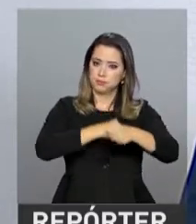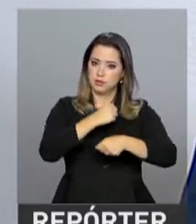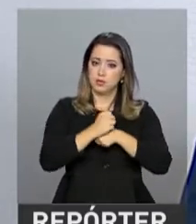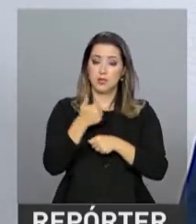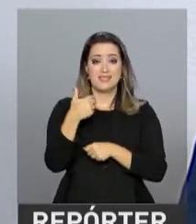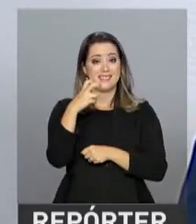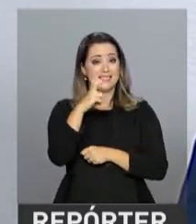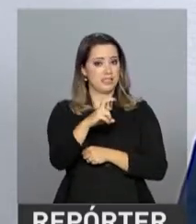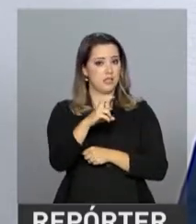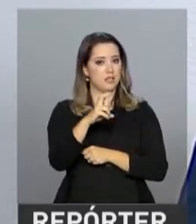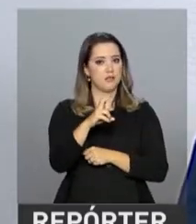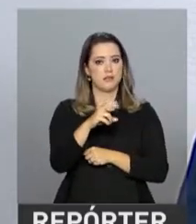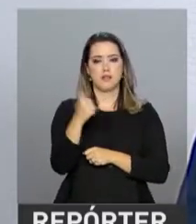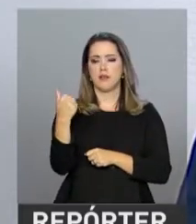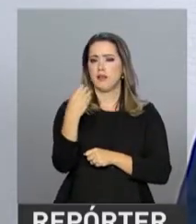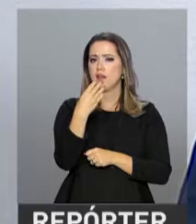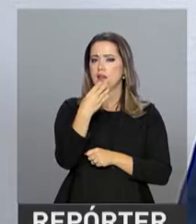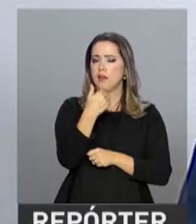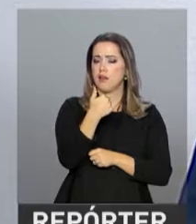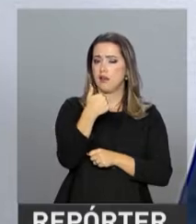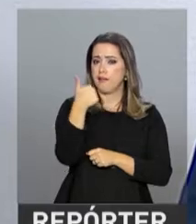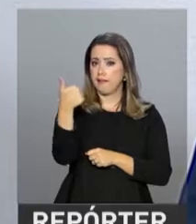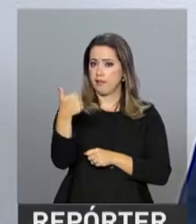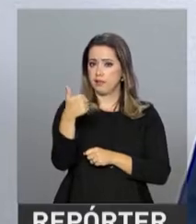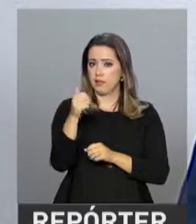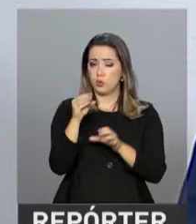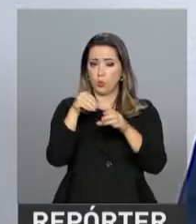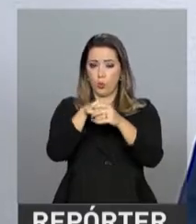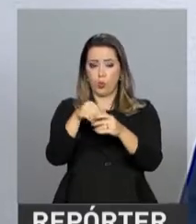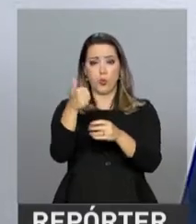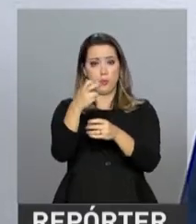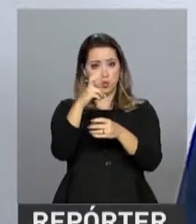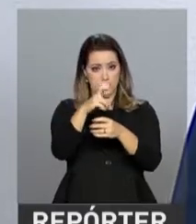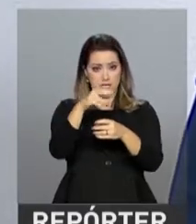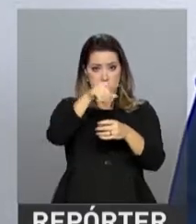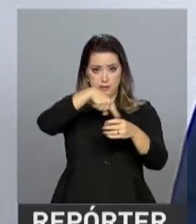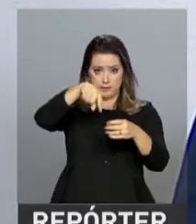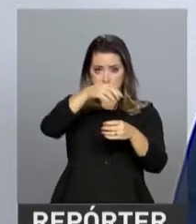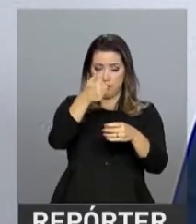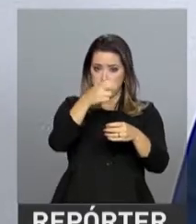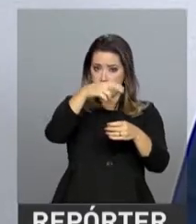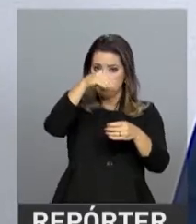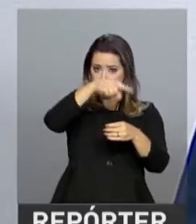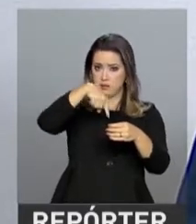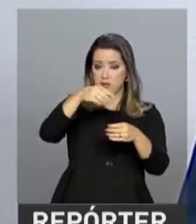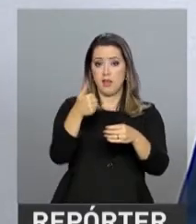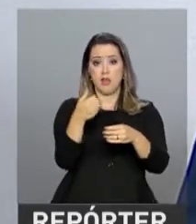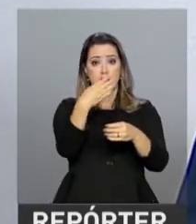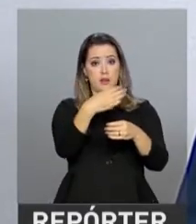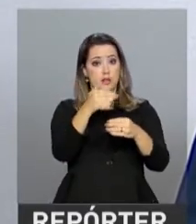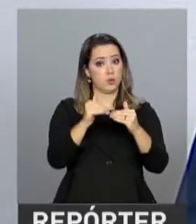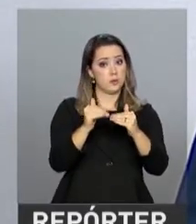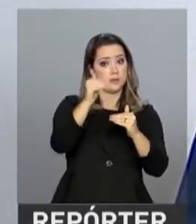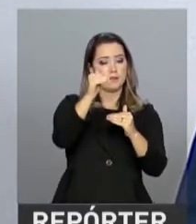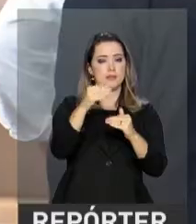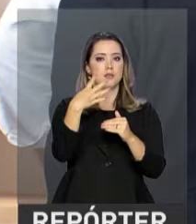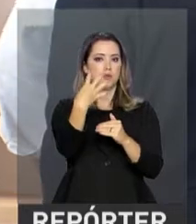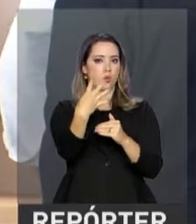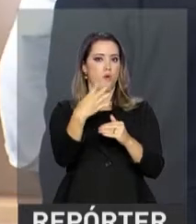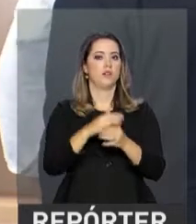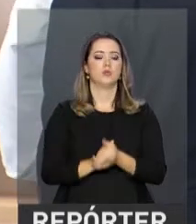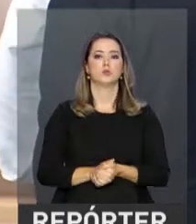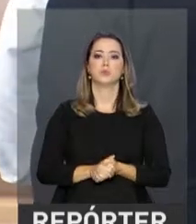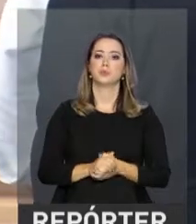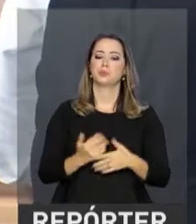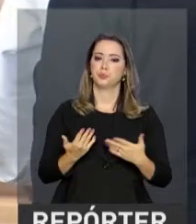15 14 tiveram uma média de satisfação acima da meta que é 4 a